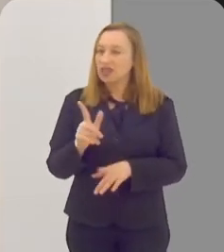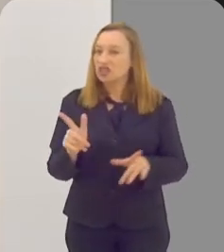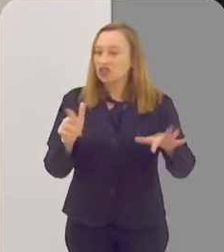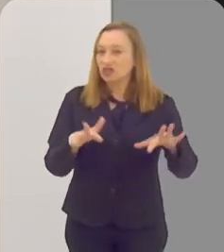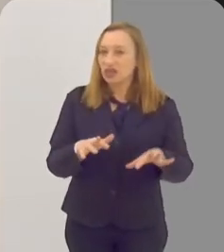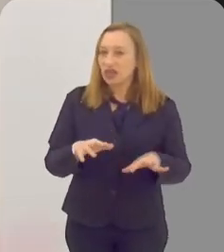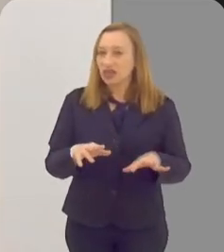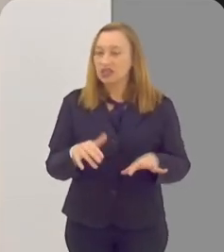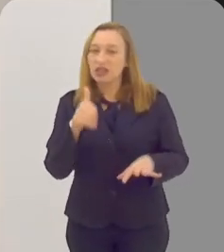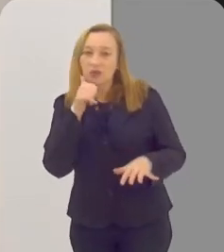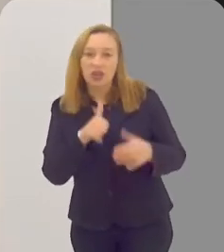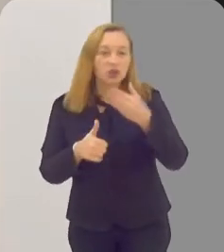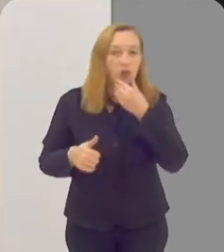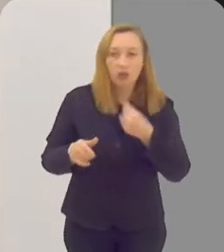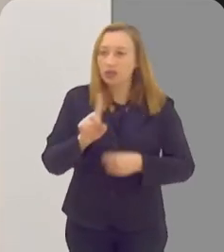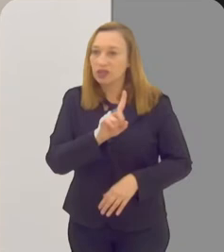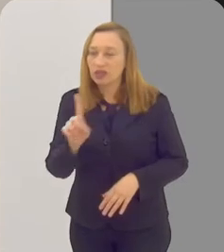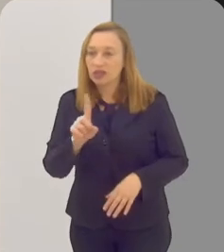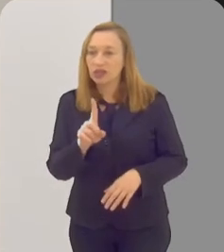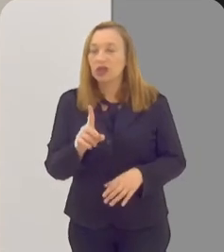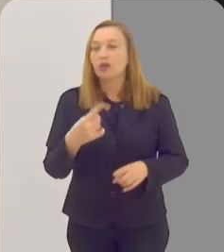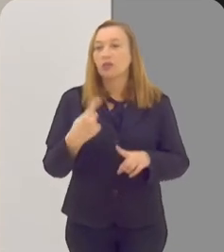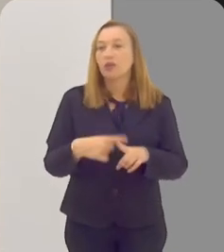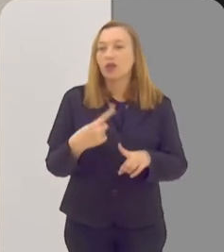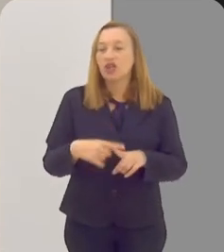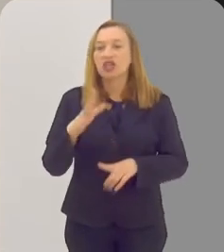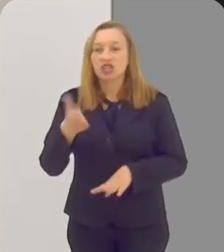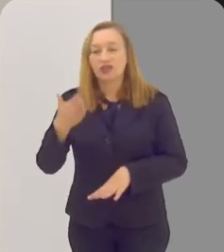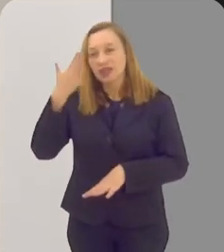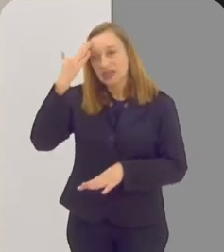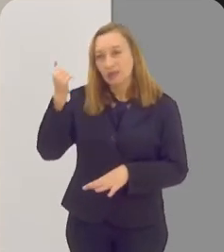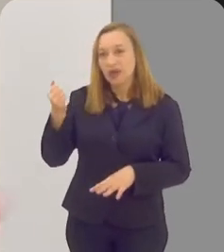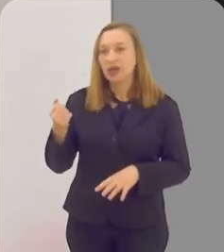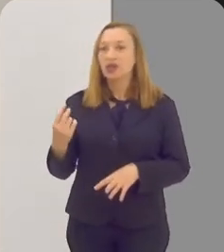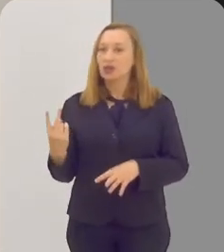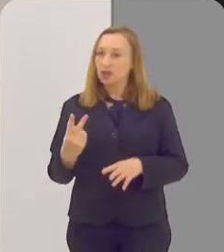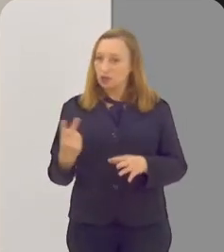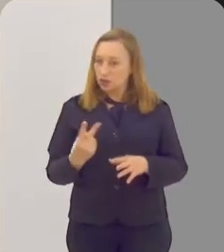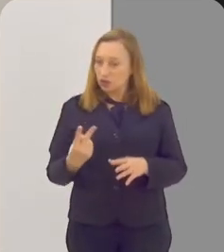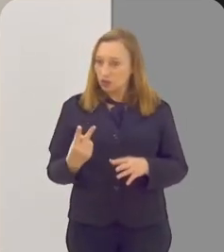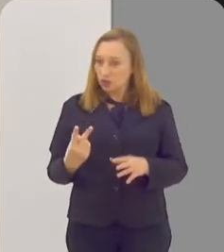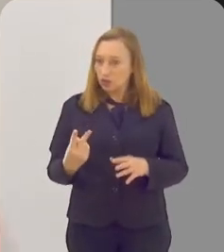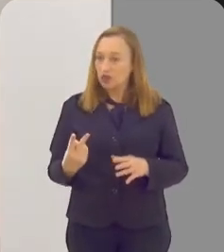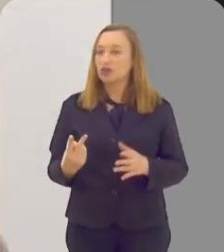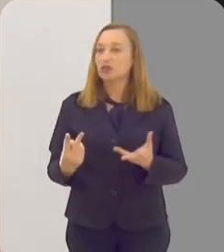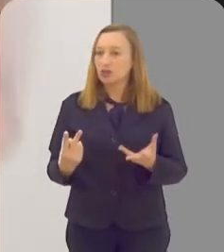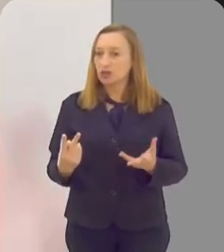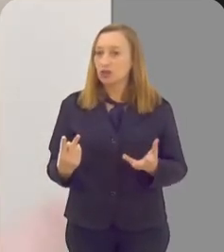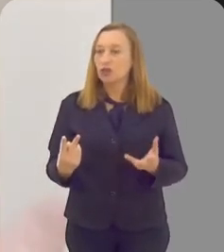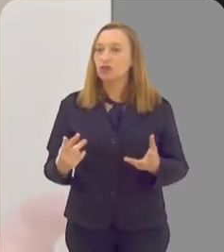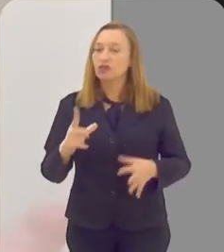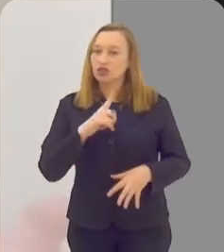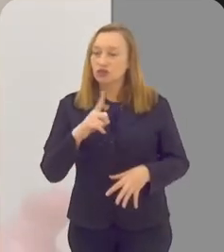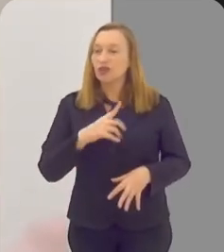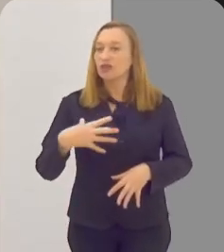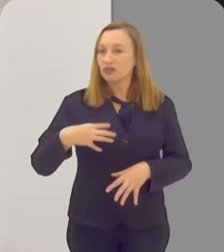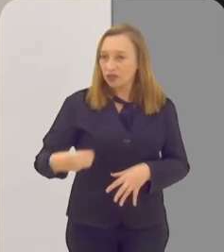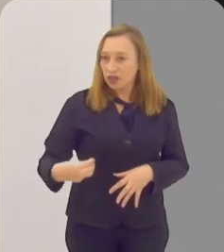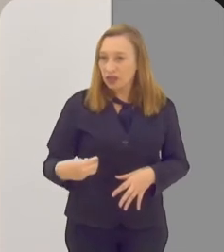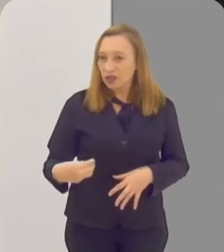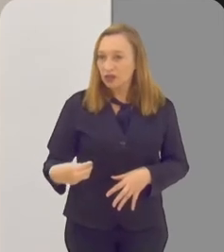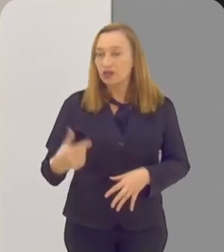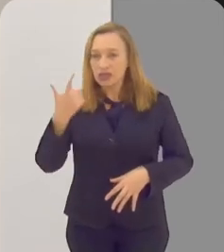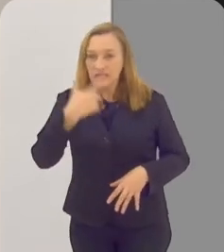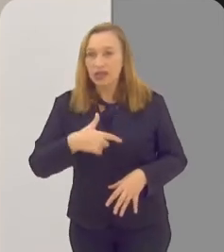ali, não vai ter diferença entre a mulher e o homem, porque o empregador já vai saber que ambos, quando engravidarem, né,